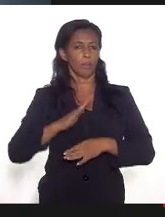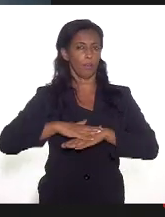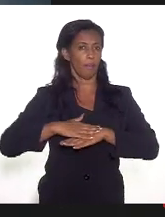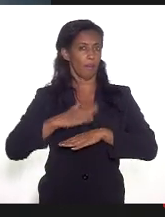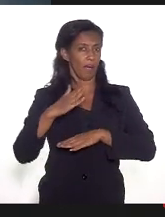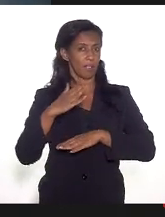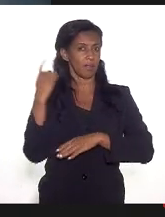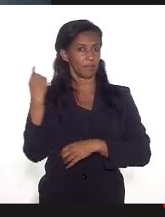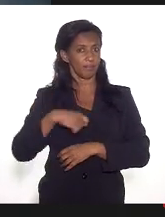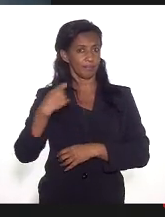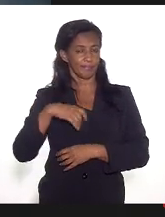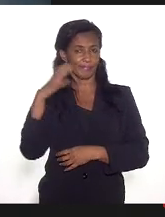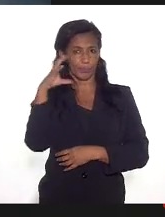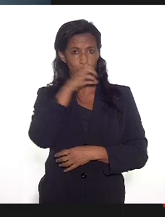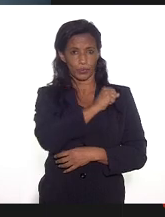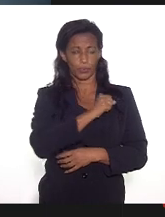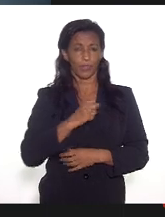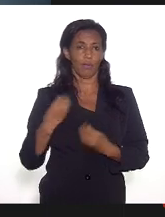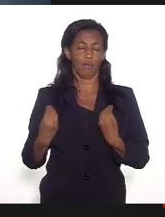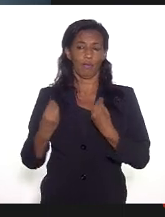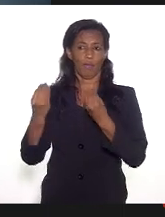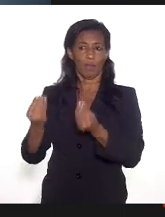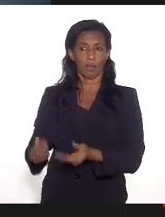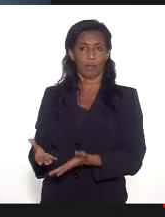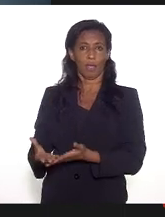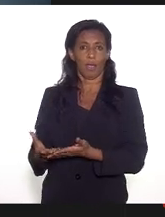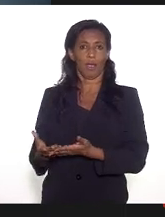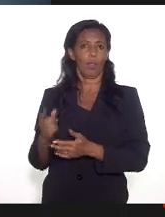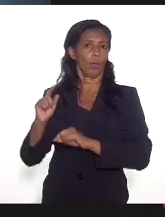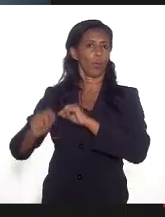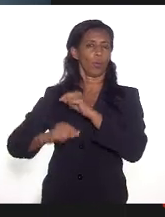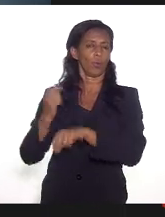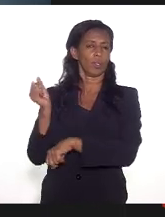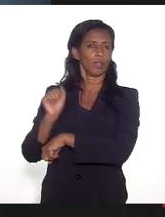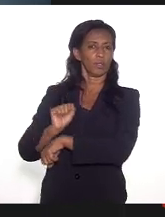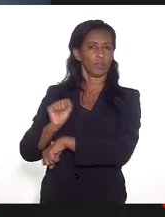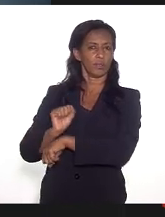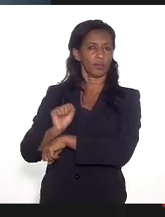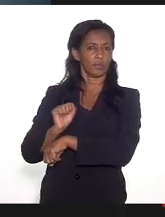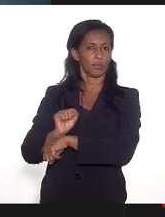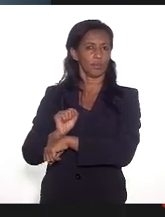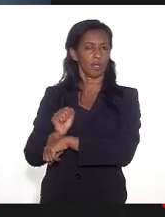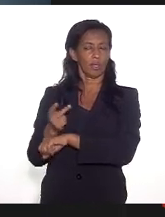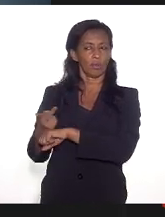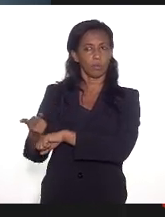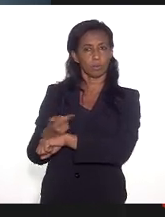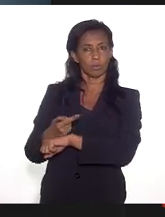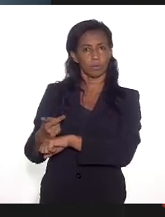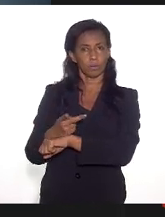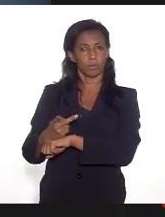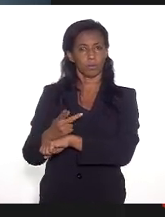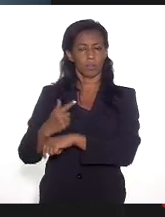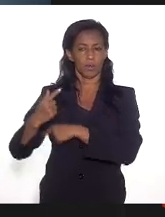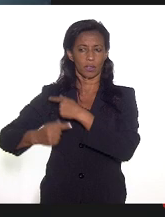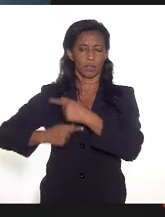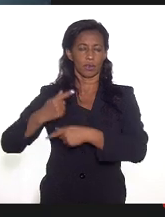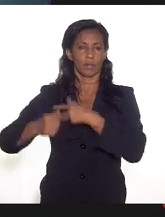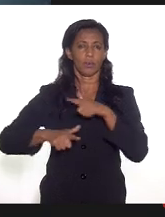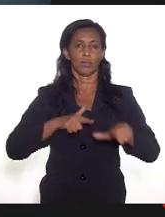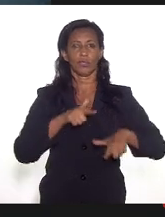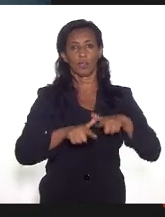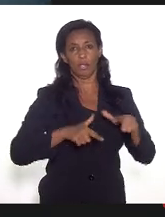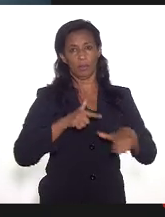de imediato dariam os efeitos esperados nessa questão que a gente vem buscando na geração de trabalho e